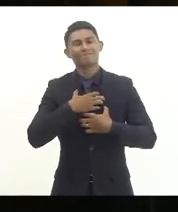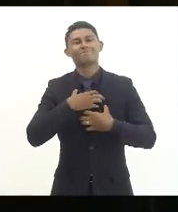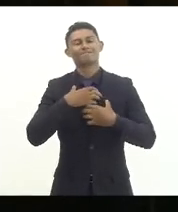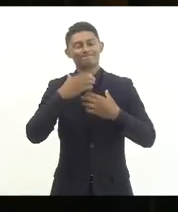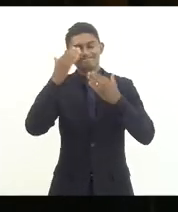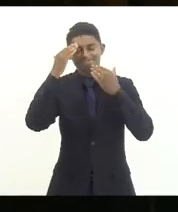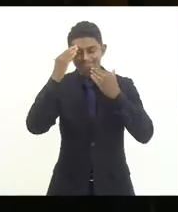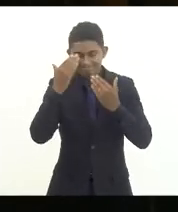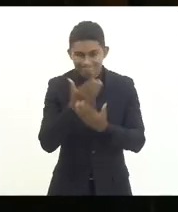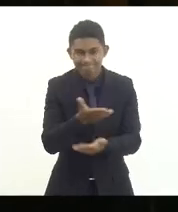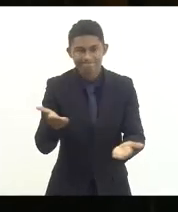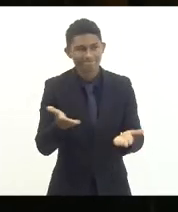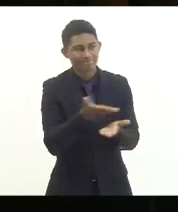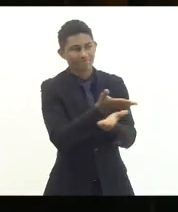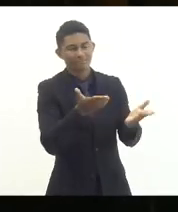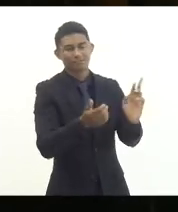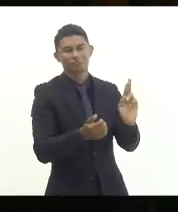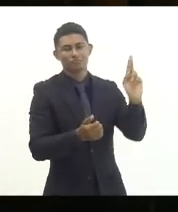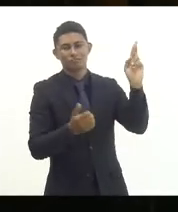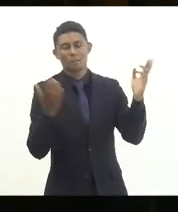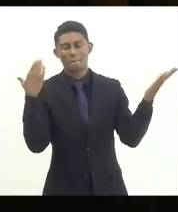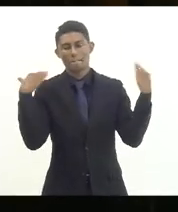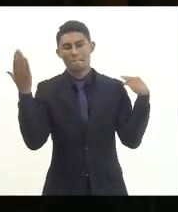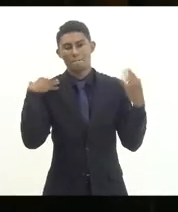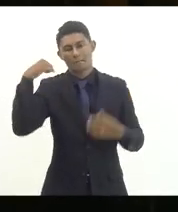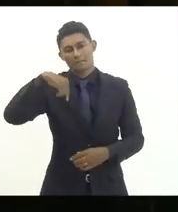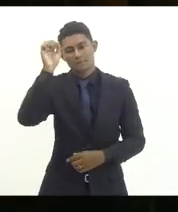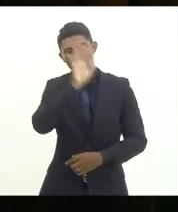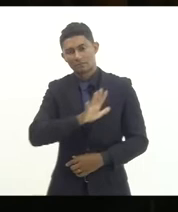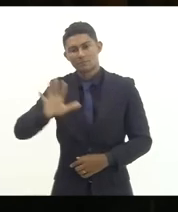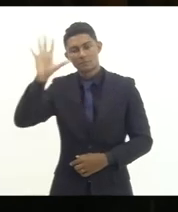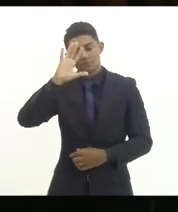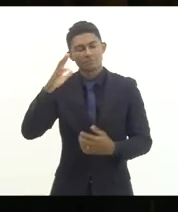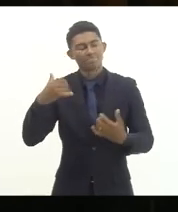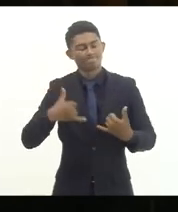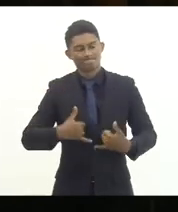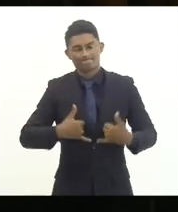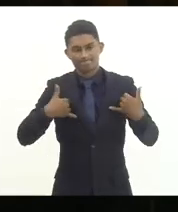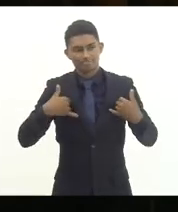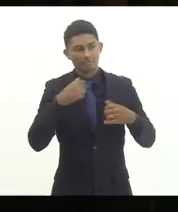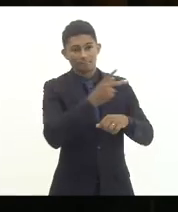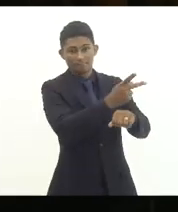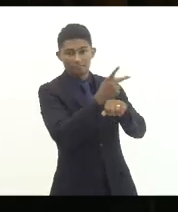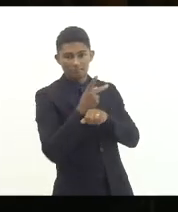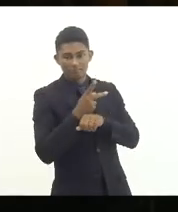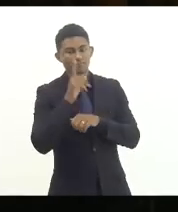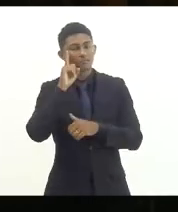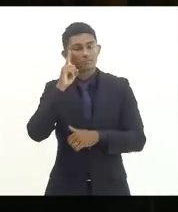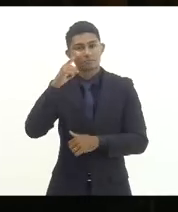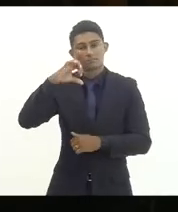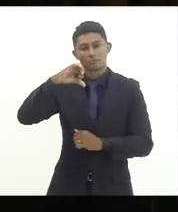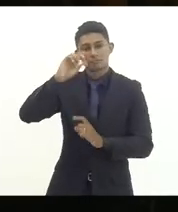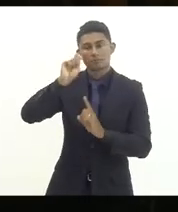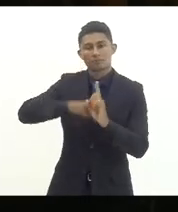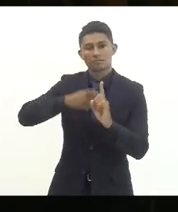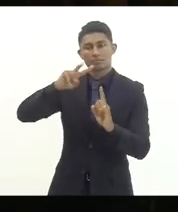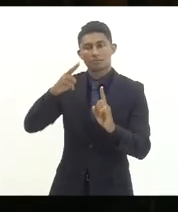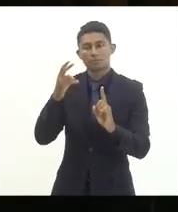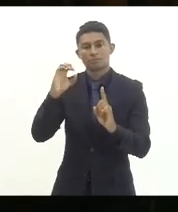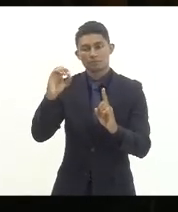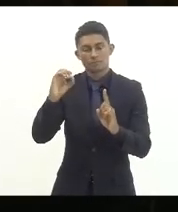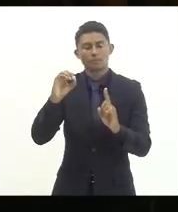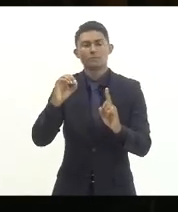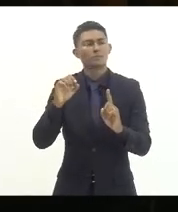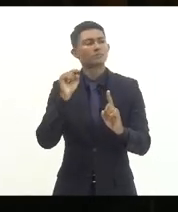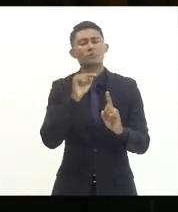comando da Marinha do Brasil por essa honraria que eu vou estar recebendo no dia 9 de junho,